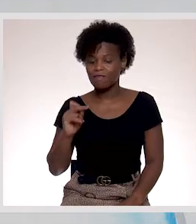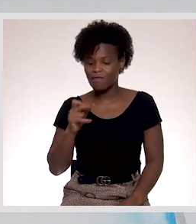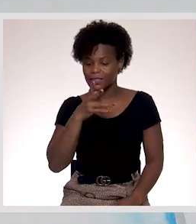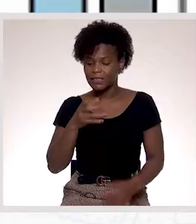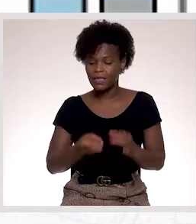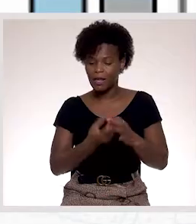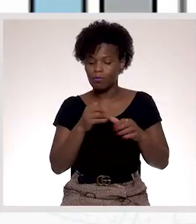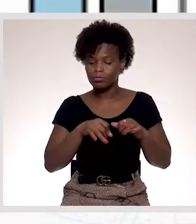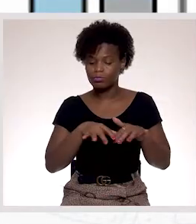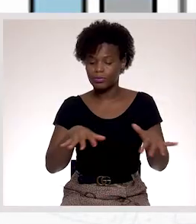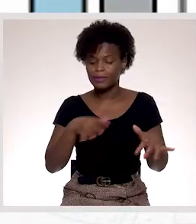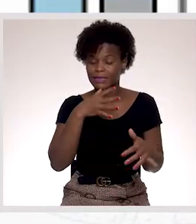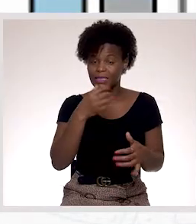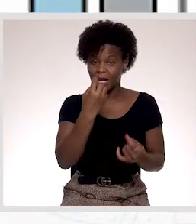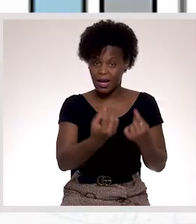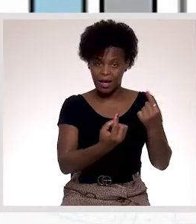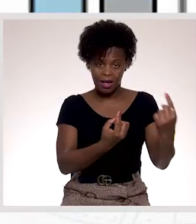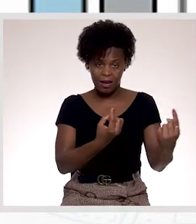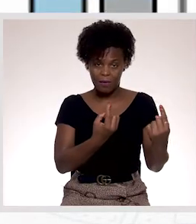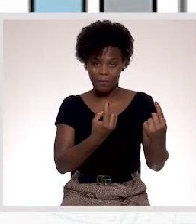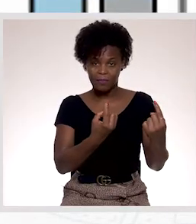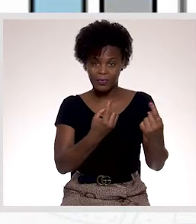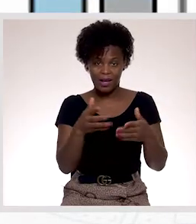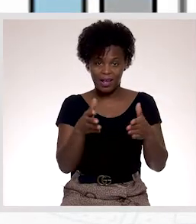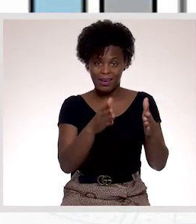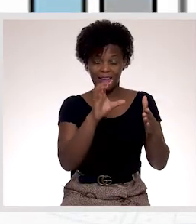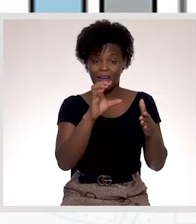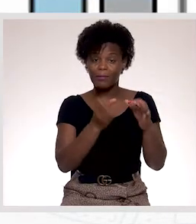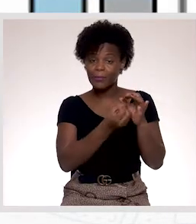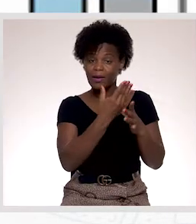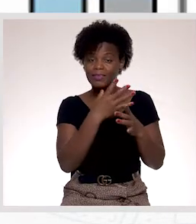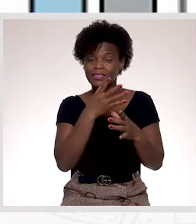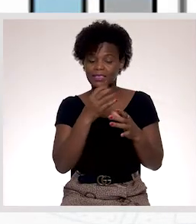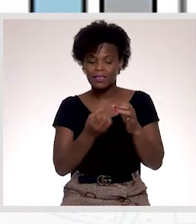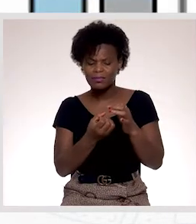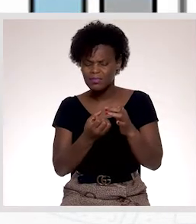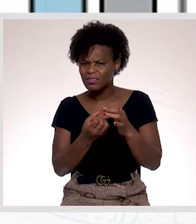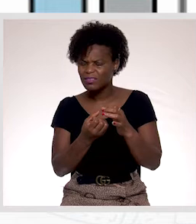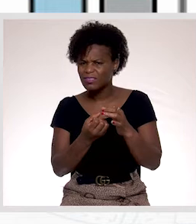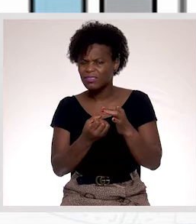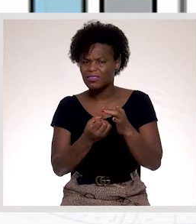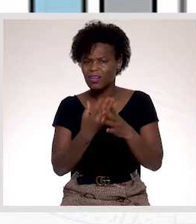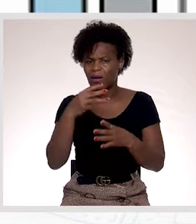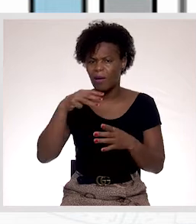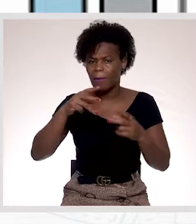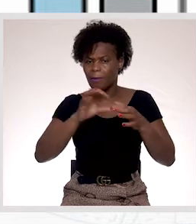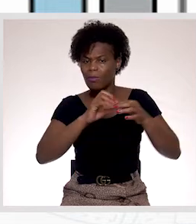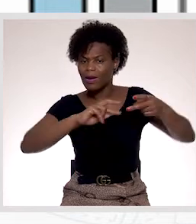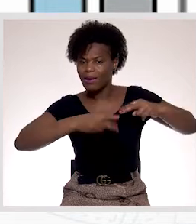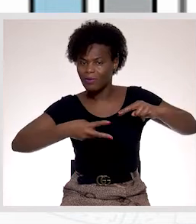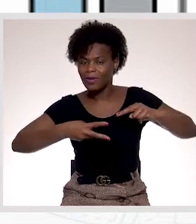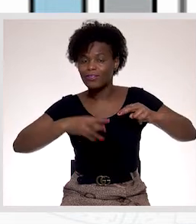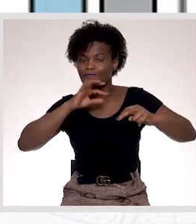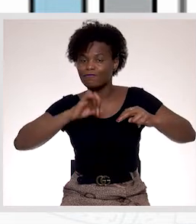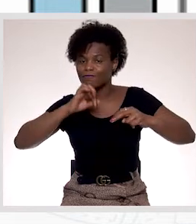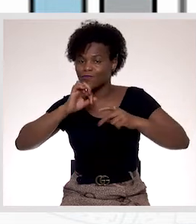hipótese diz. Diz que cada uma das cadeias formadas seria constituída por fragmento da molécula progenitora